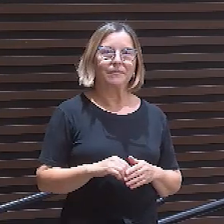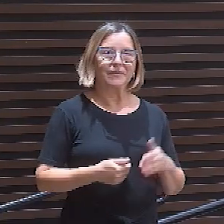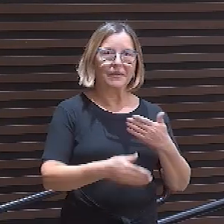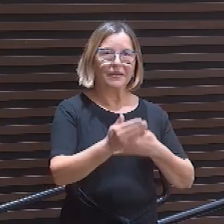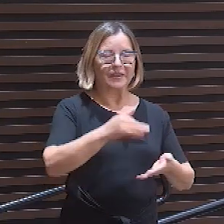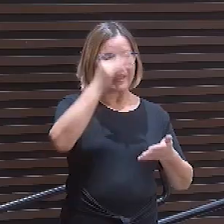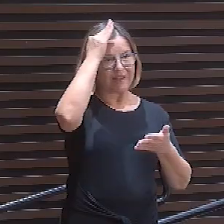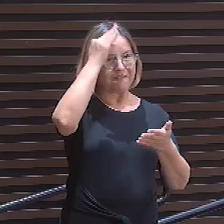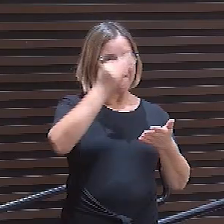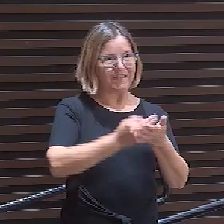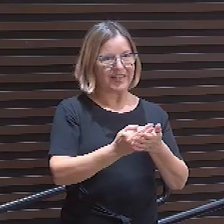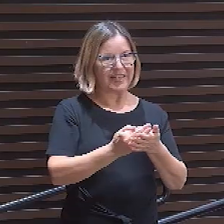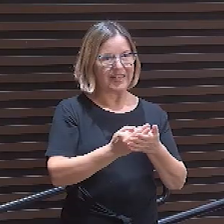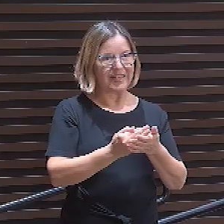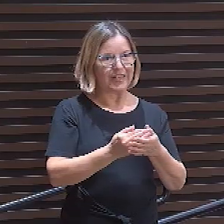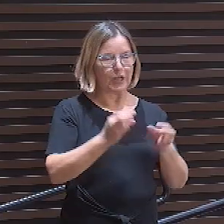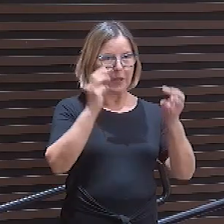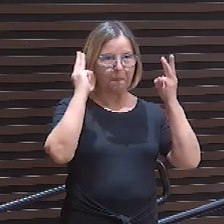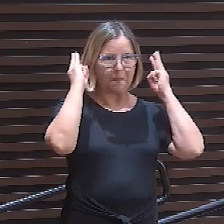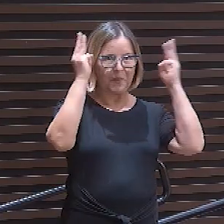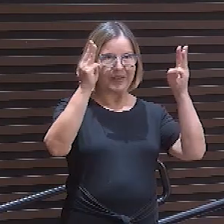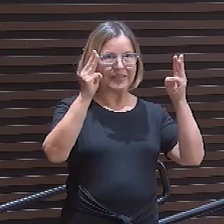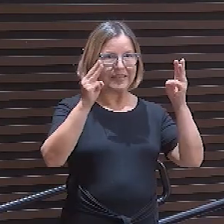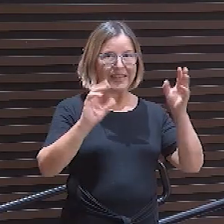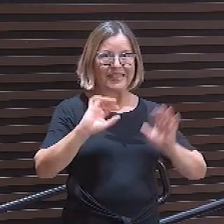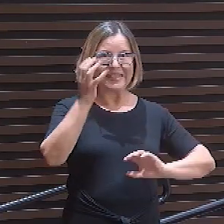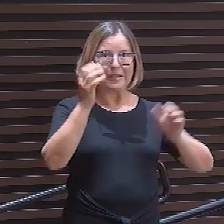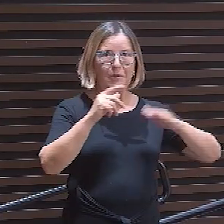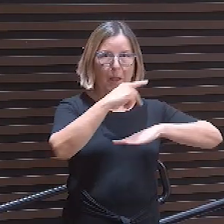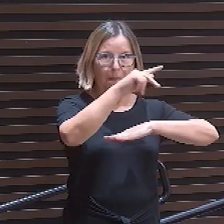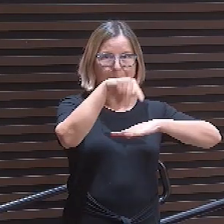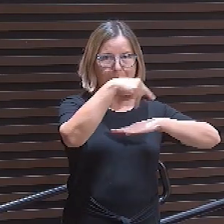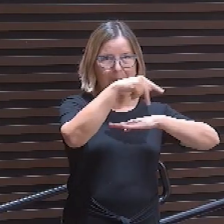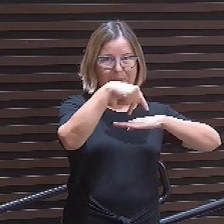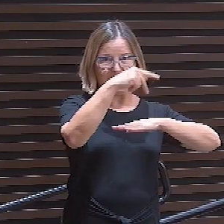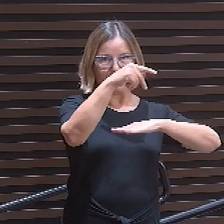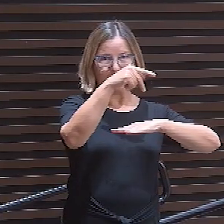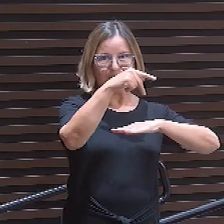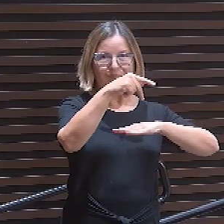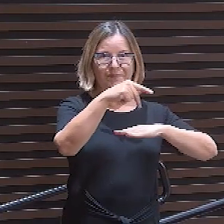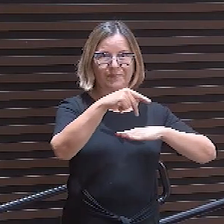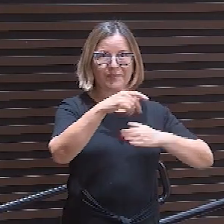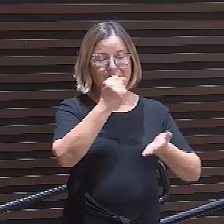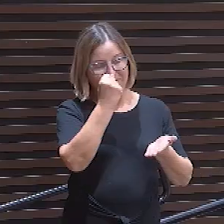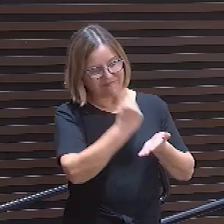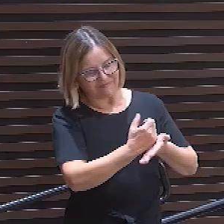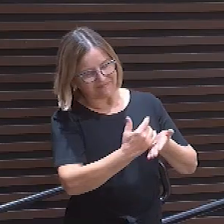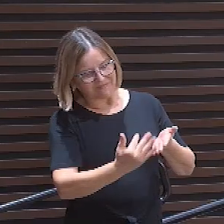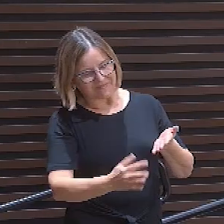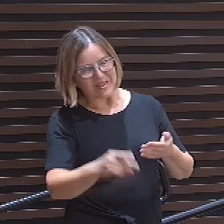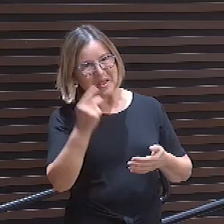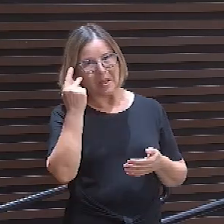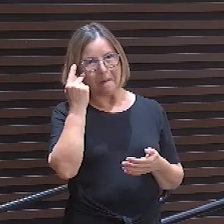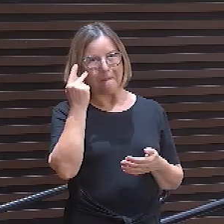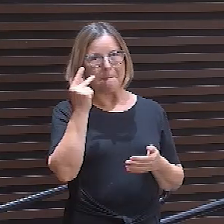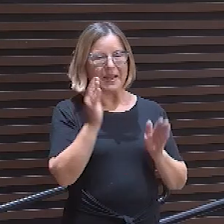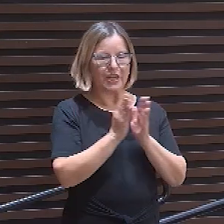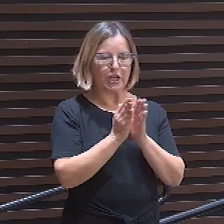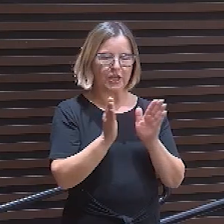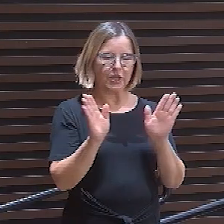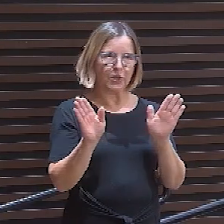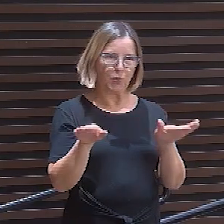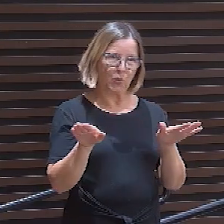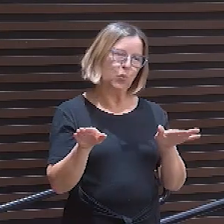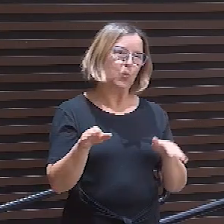a Páscoa e o derramamento do sangue, para que o exterminador não